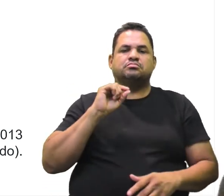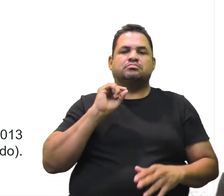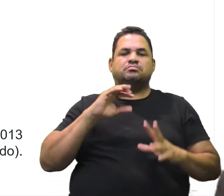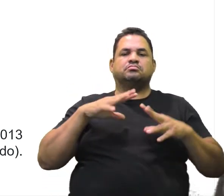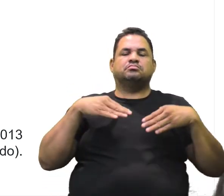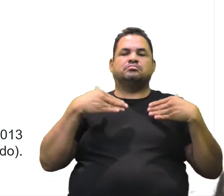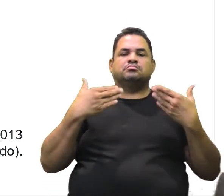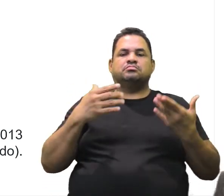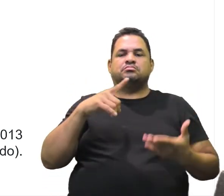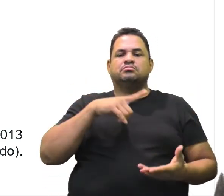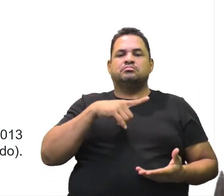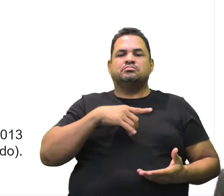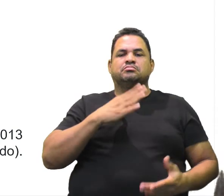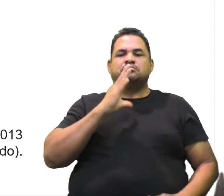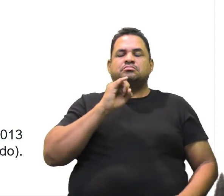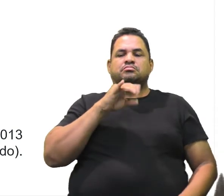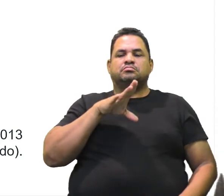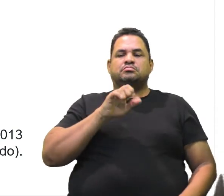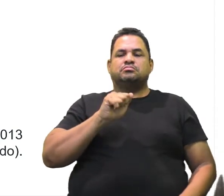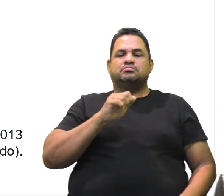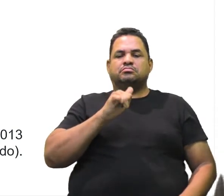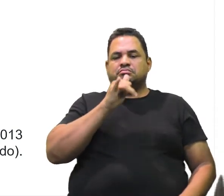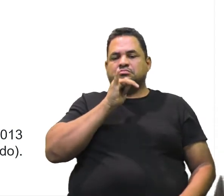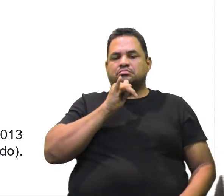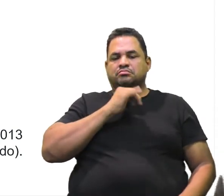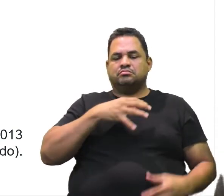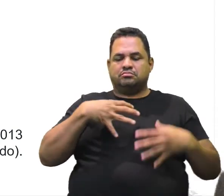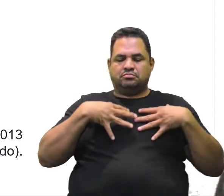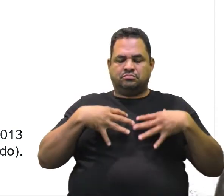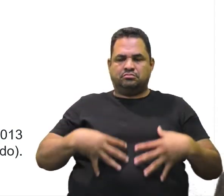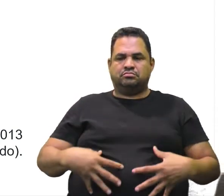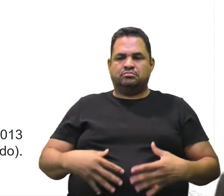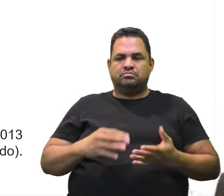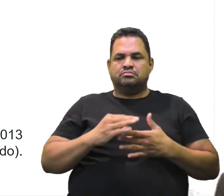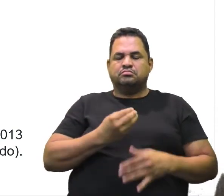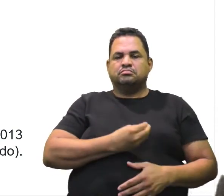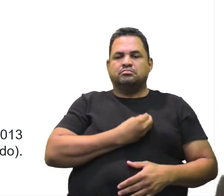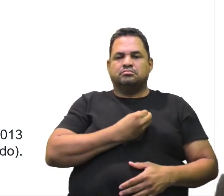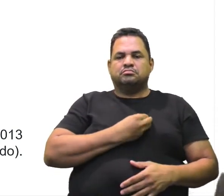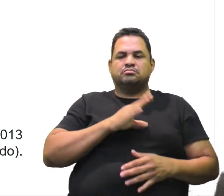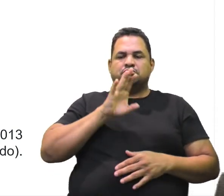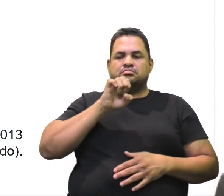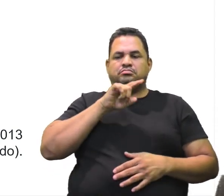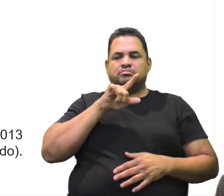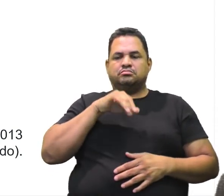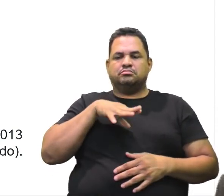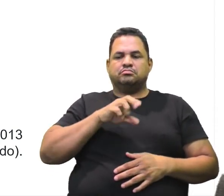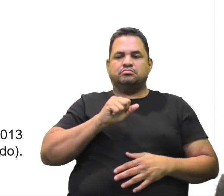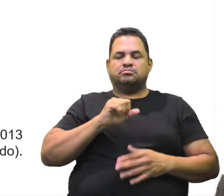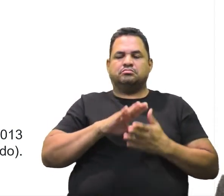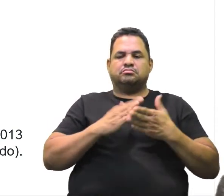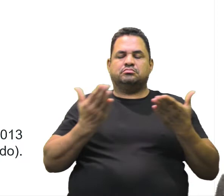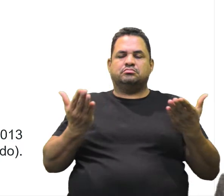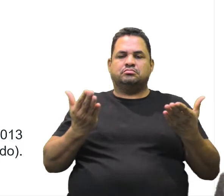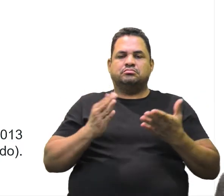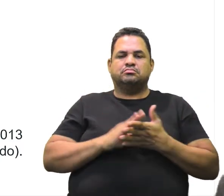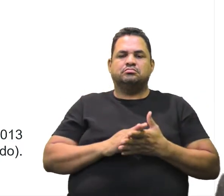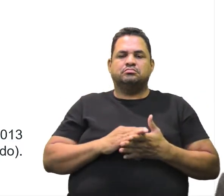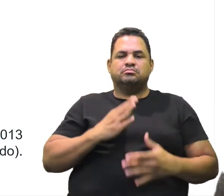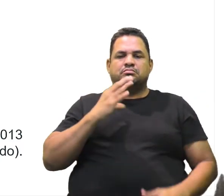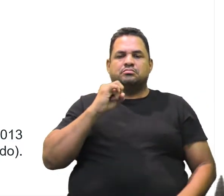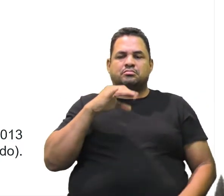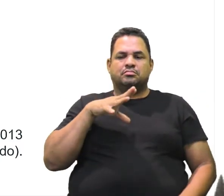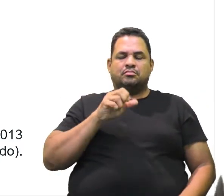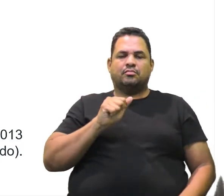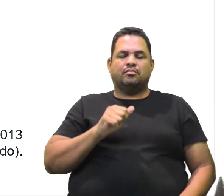Toda vida que existe um catalisador, por exemplo, no organismo vivo, são as enzimas, e nesse caso a enzima é